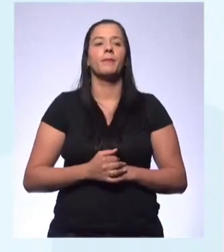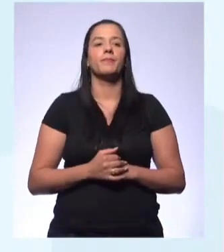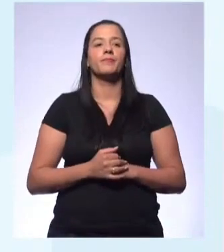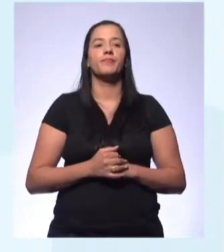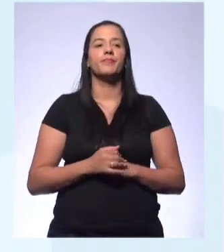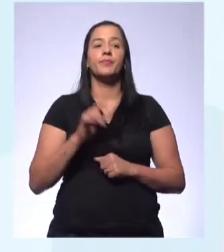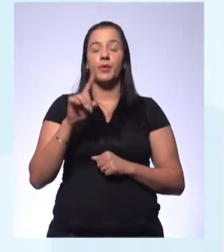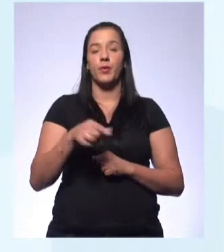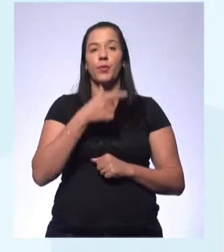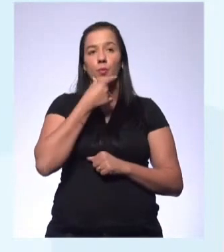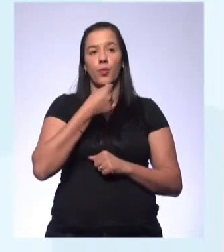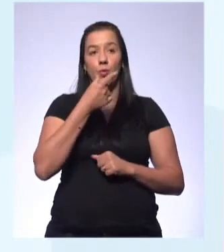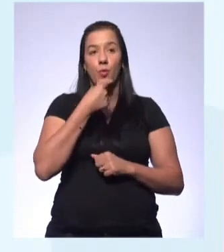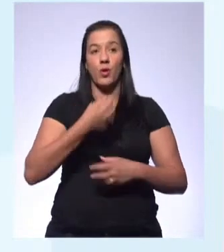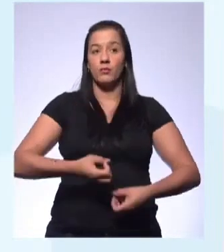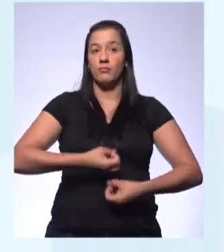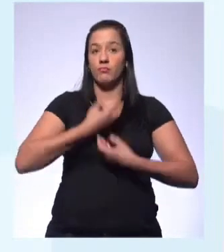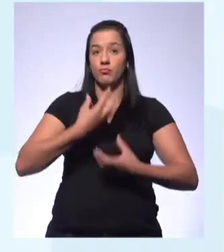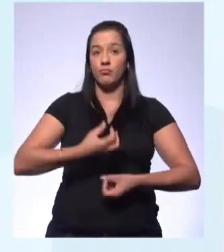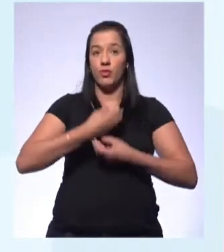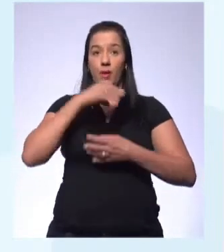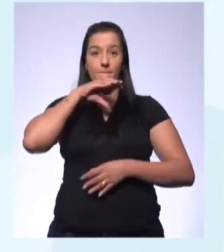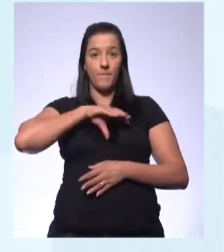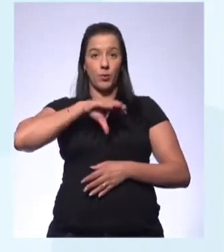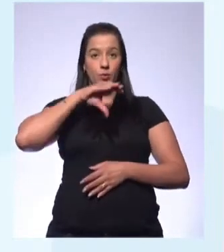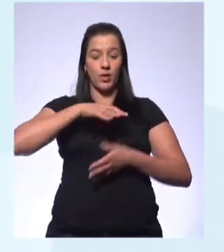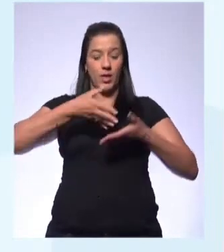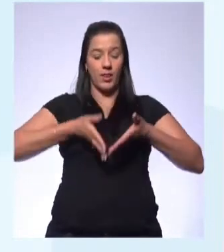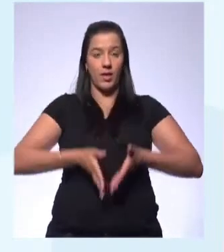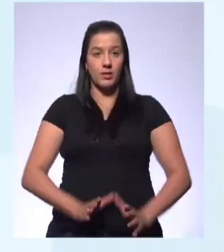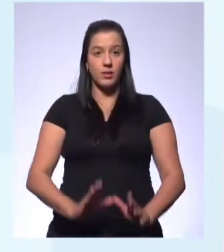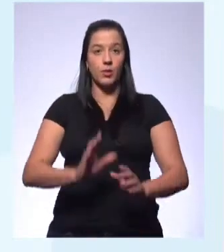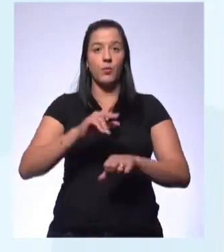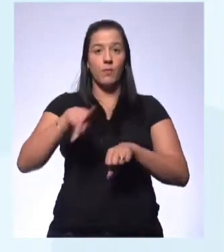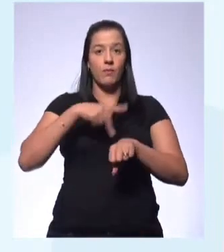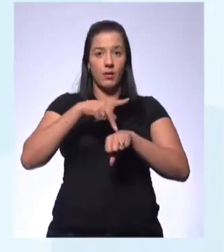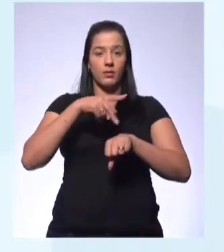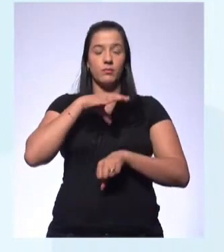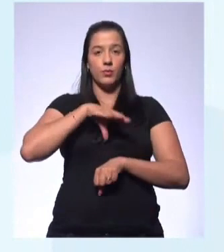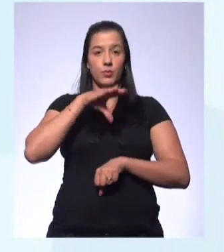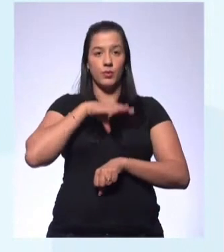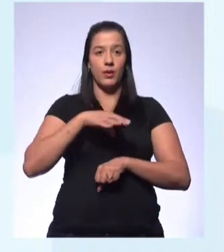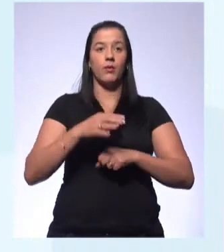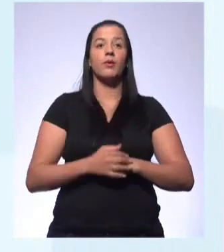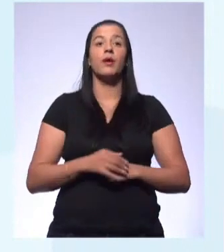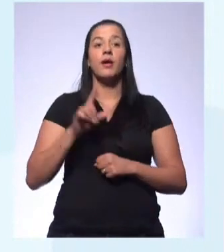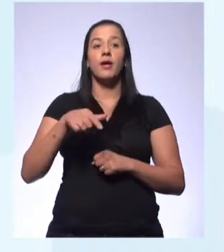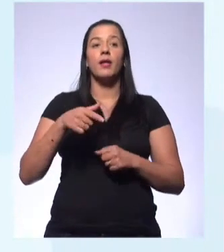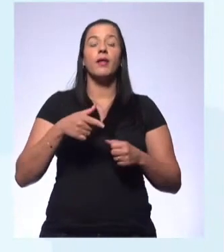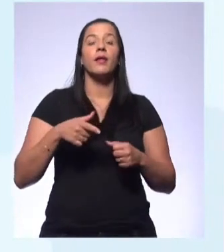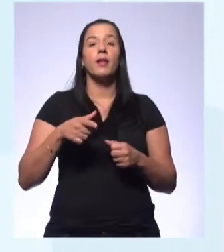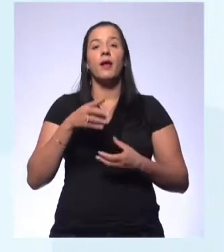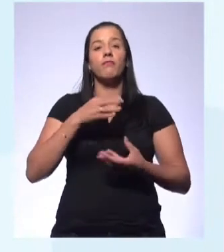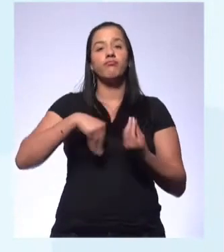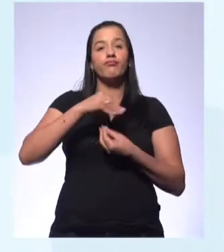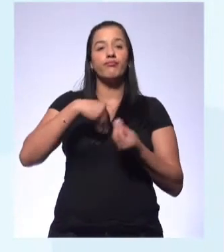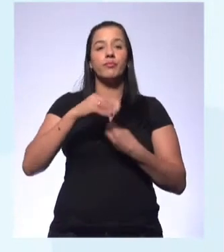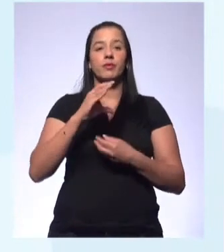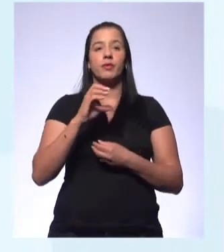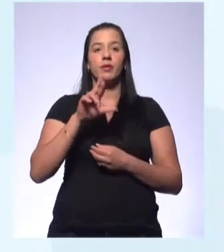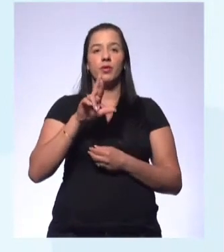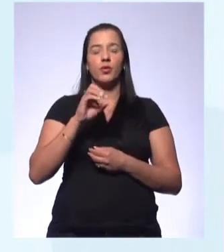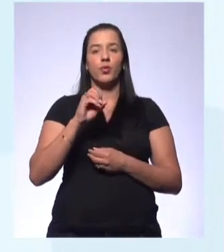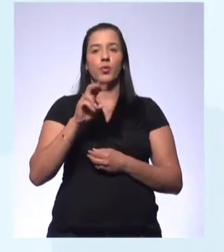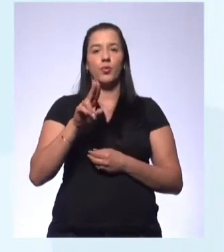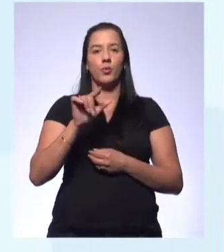Costa Alegre, poeta português, tá? Então ele é nascido de Portugal, de uma família crioula, cabo-verdiana, na